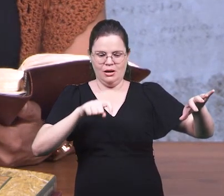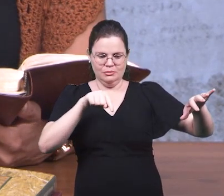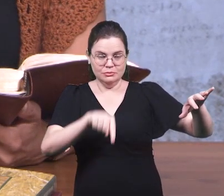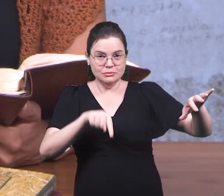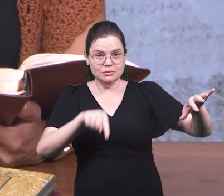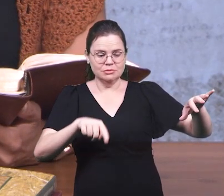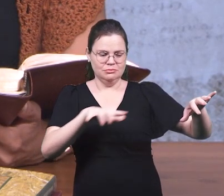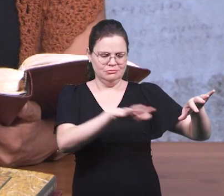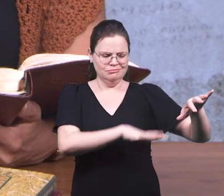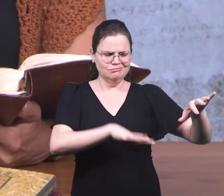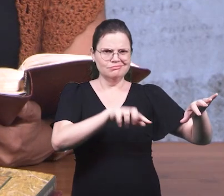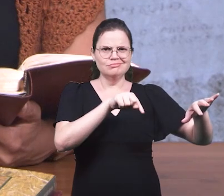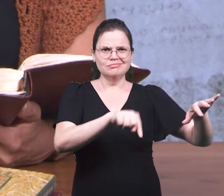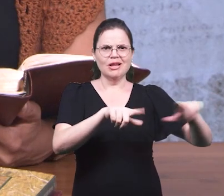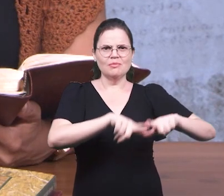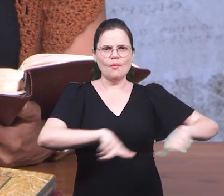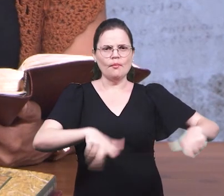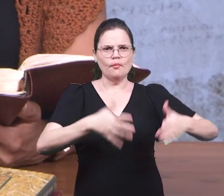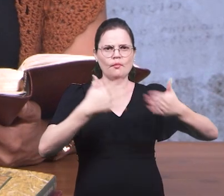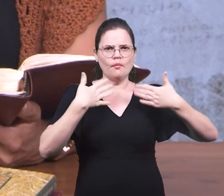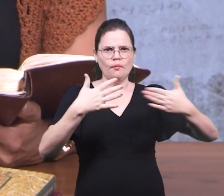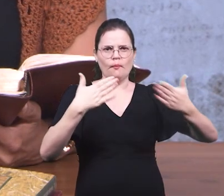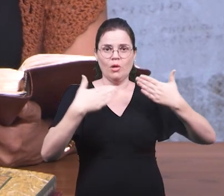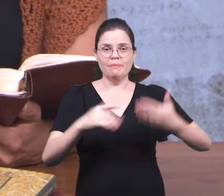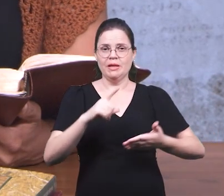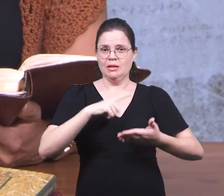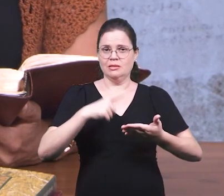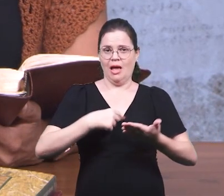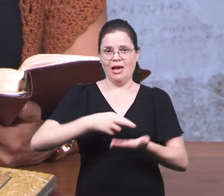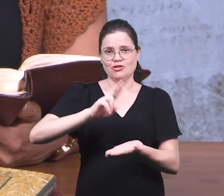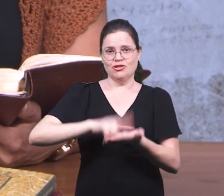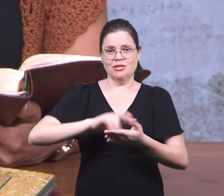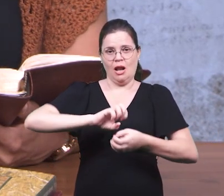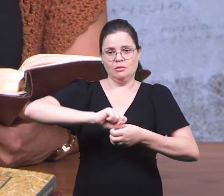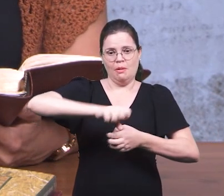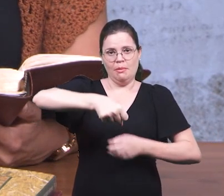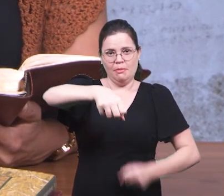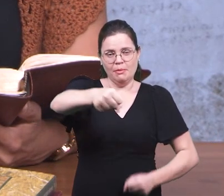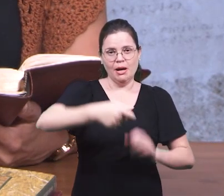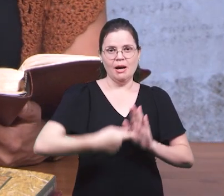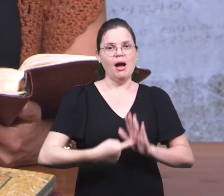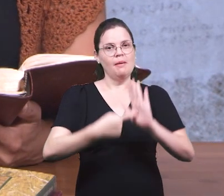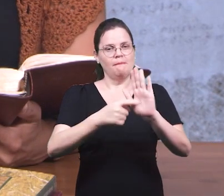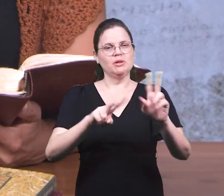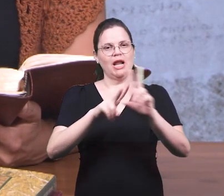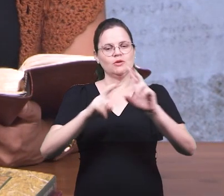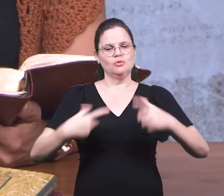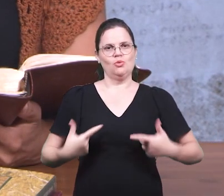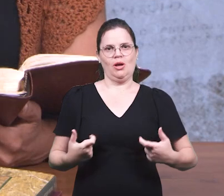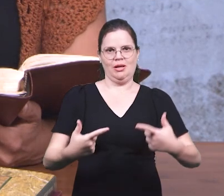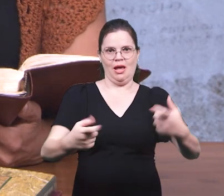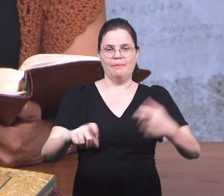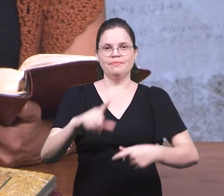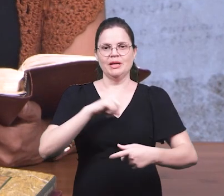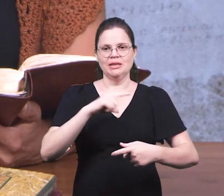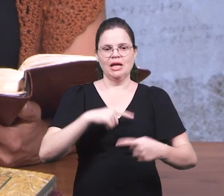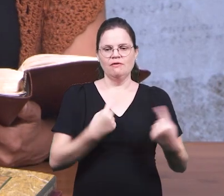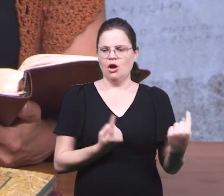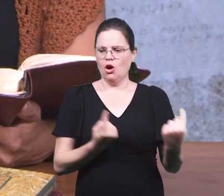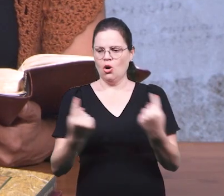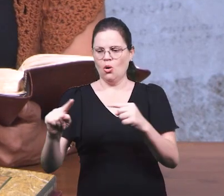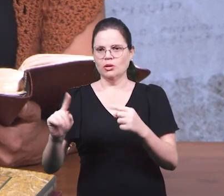se diz no livro das guerras do Senhor, contra Vaeb em Sufá e contra